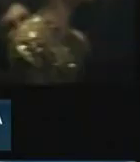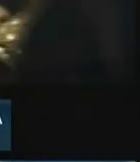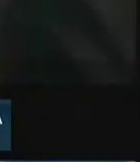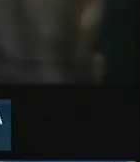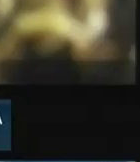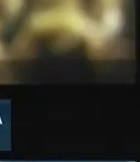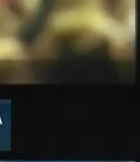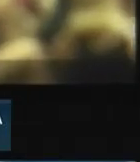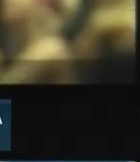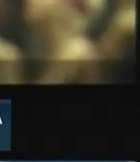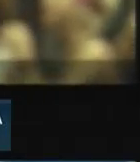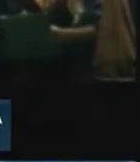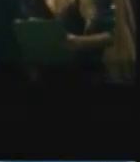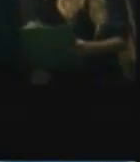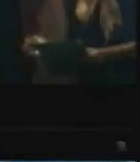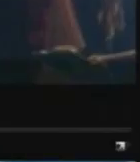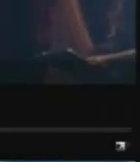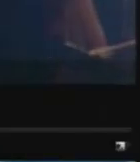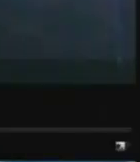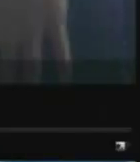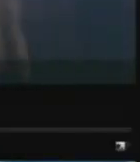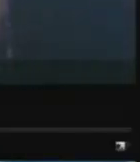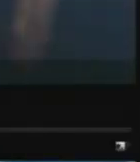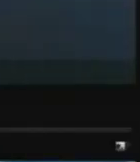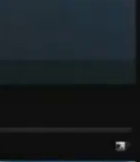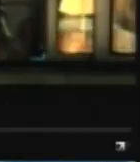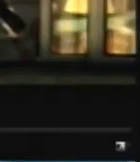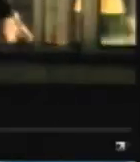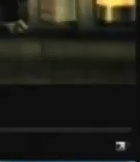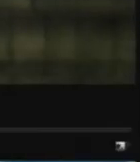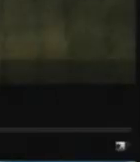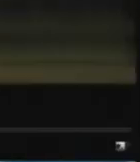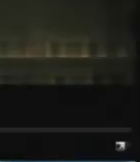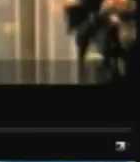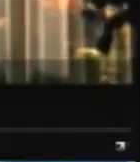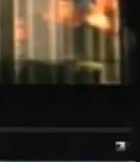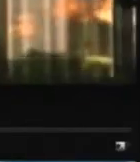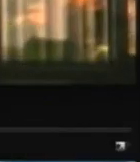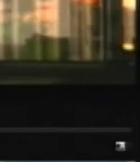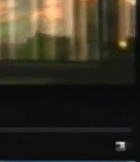Todo mundo gosta de festa. E tem festa de todo tipo. Tem festa de